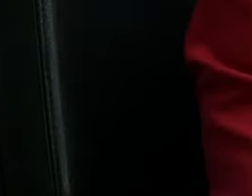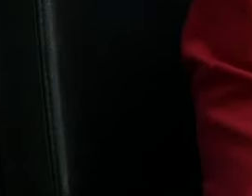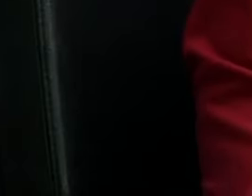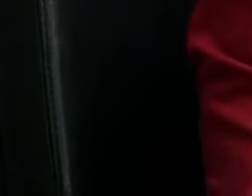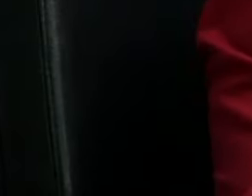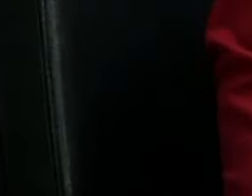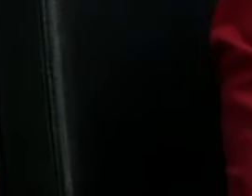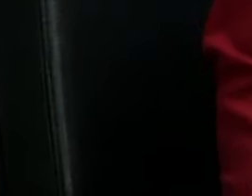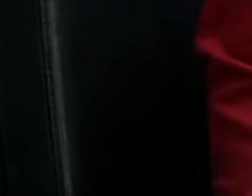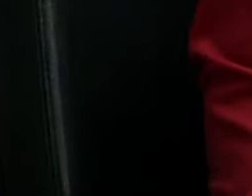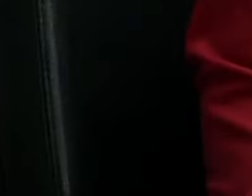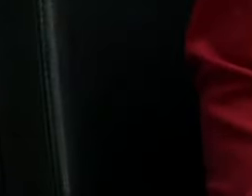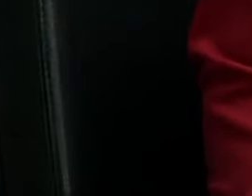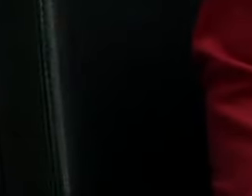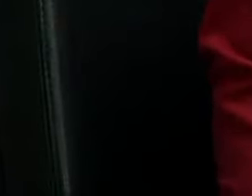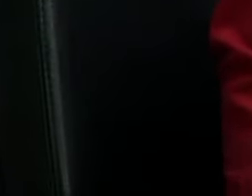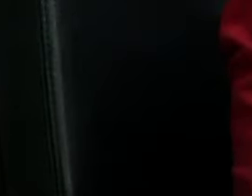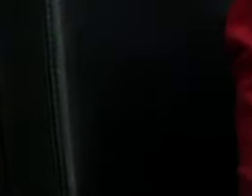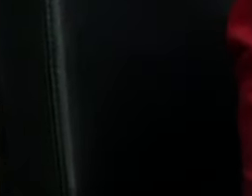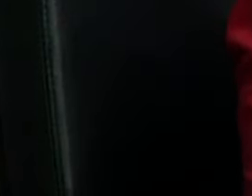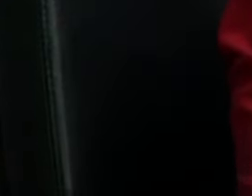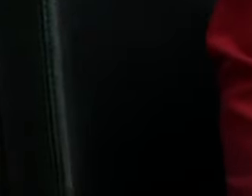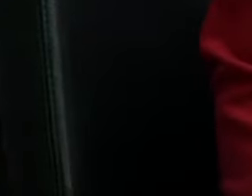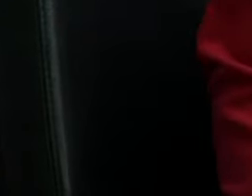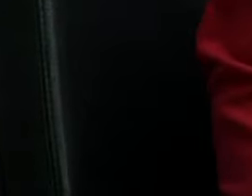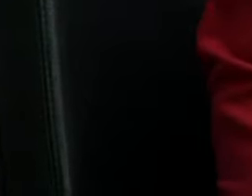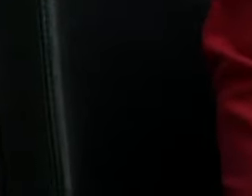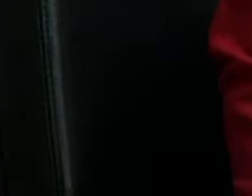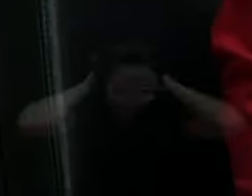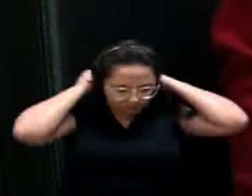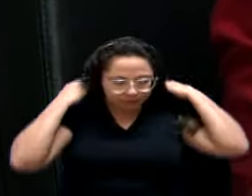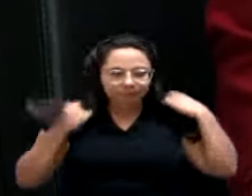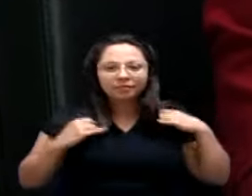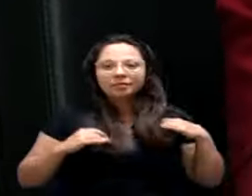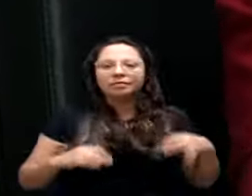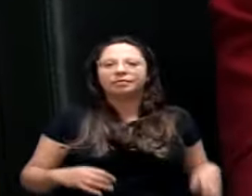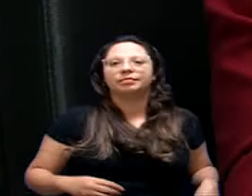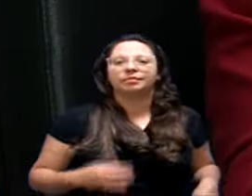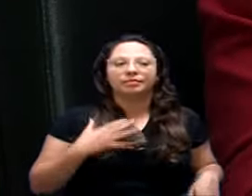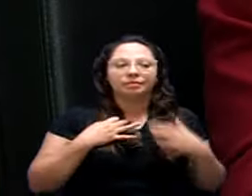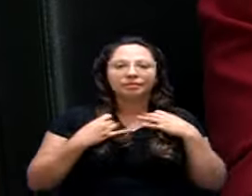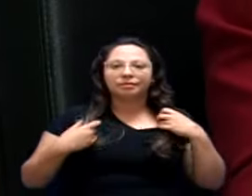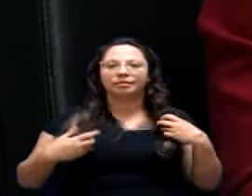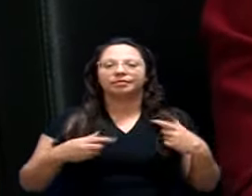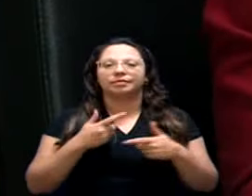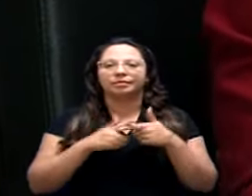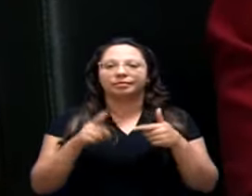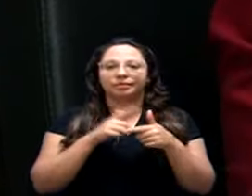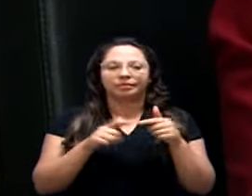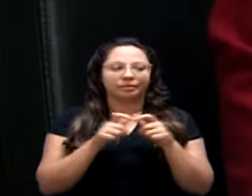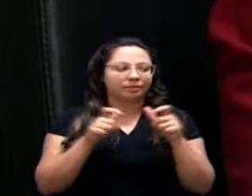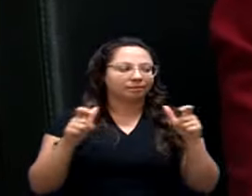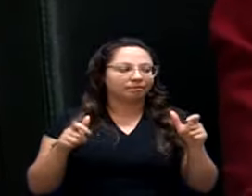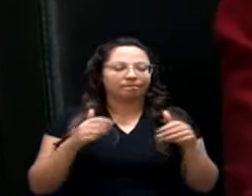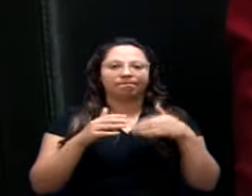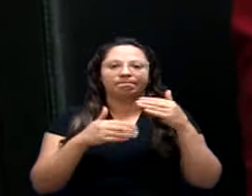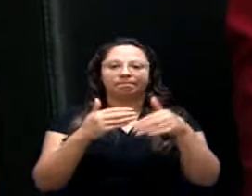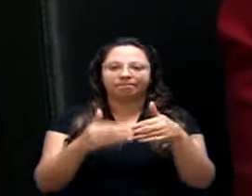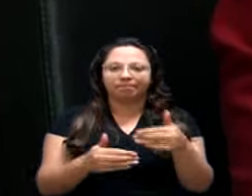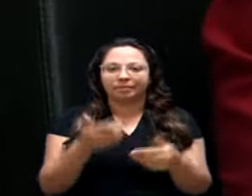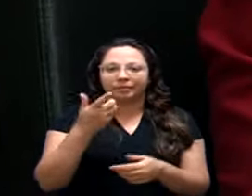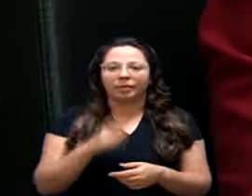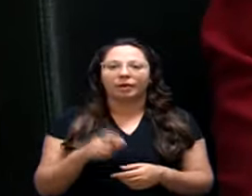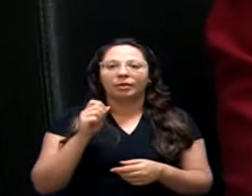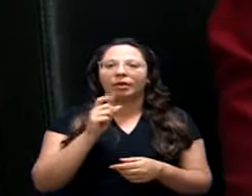aprovados discutível problemas maiores de e que vai trazer mais ainda paraa frente problemas de